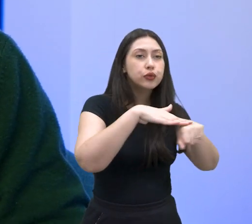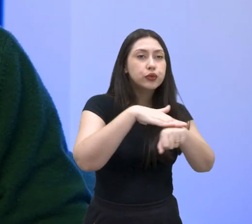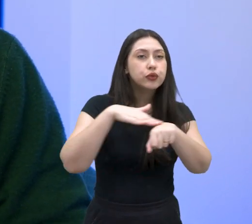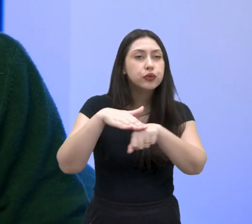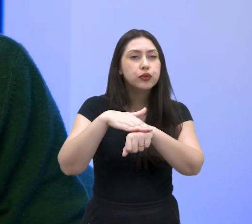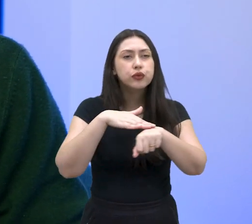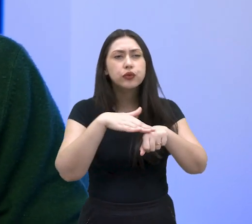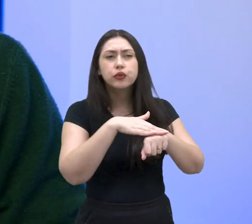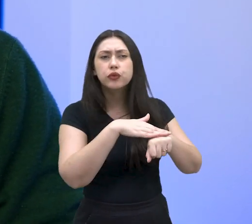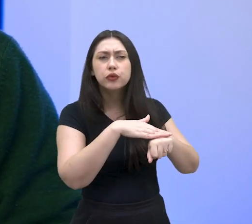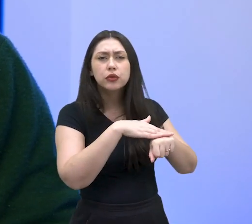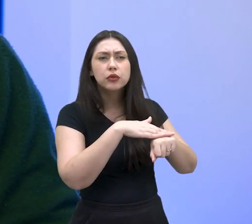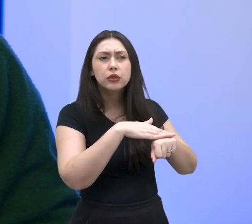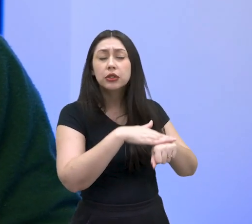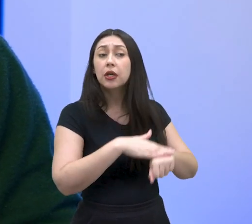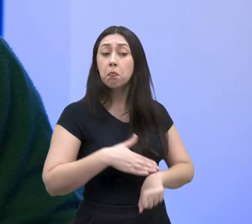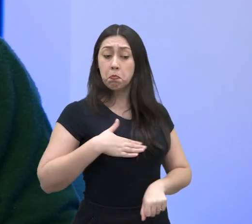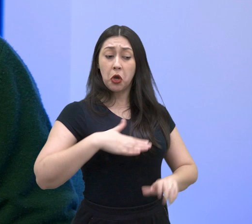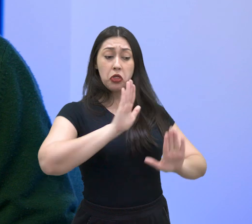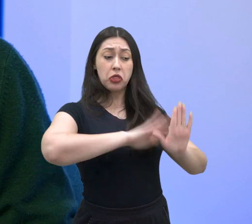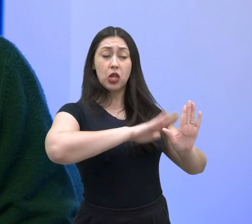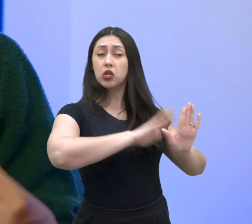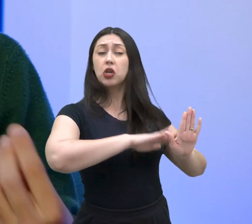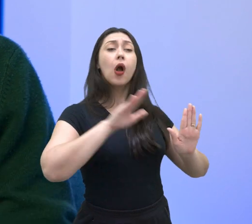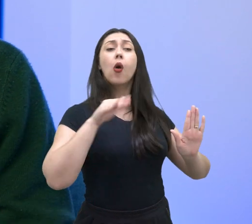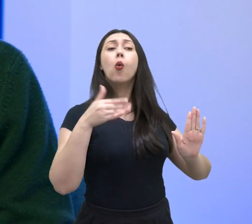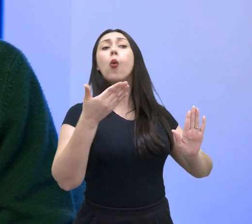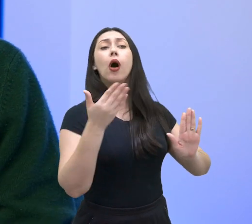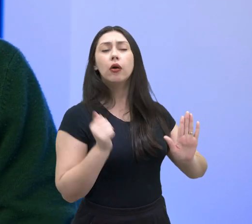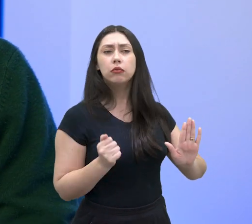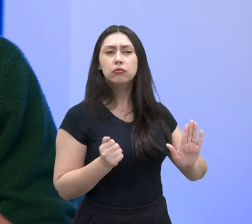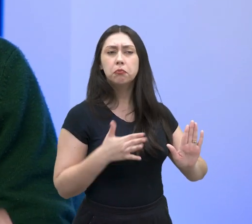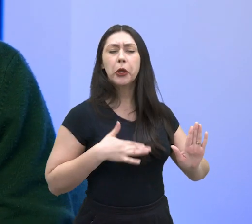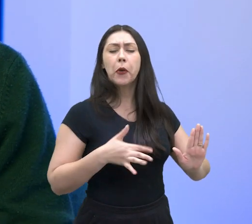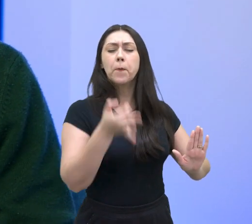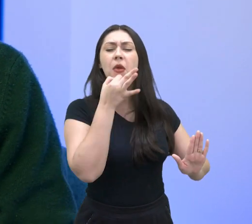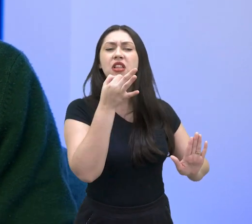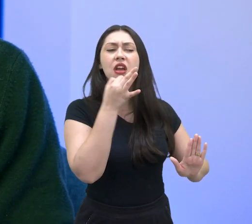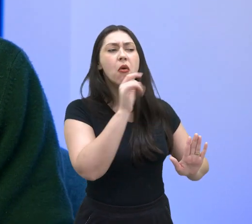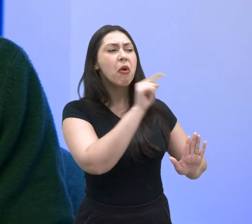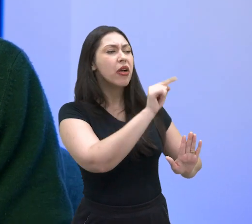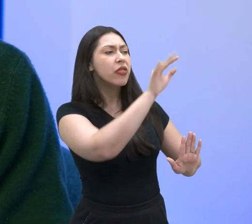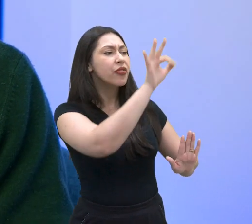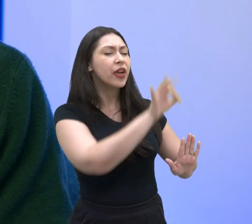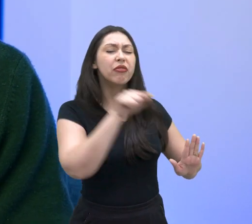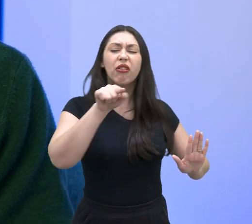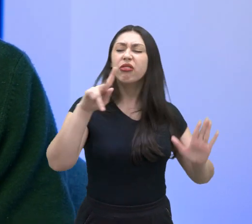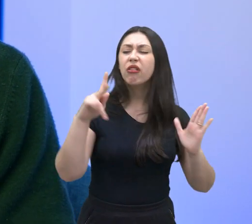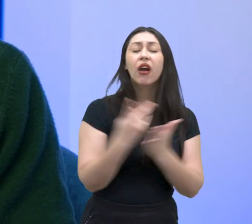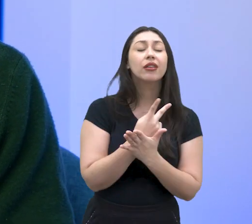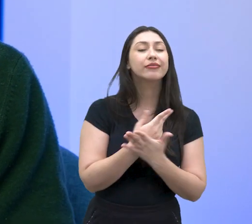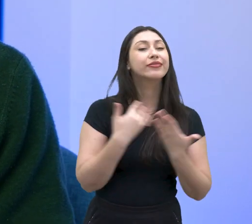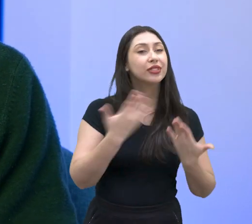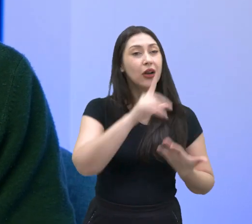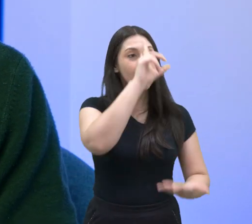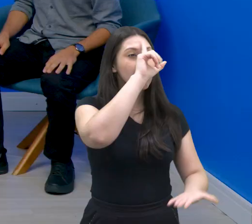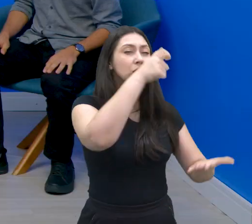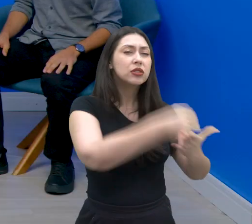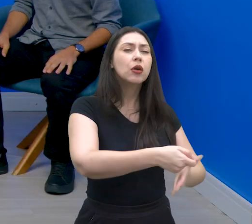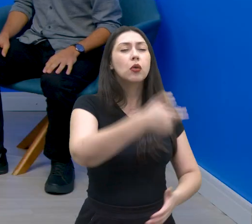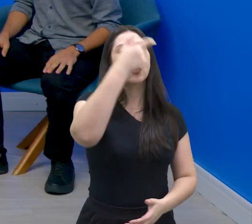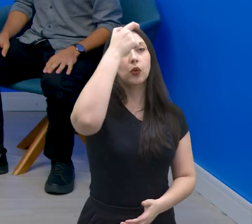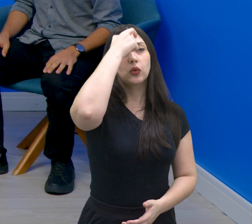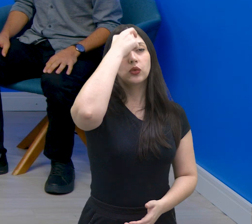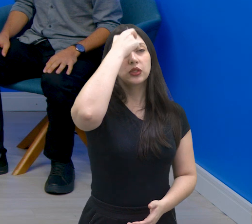minha ideologia, o que eu acho correto. E aí, através disso, eu vou tomar decisões políticas cada vez mais de forma consciente. Perfeito,